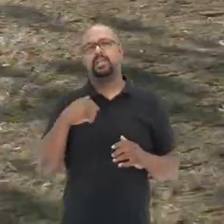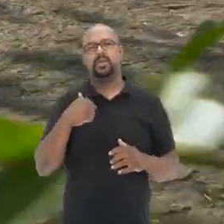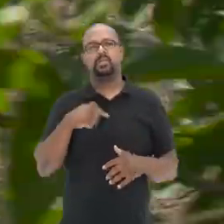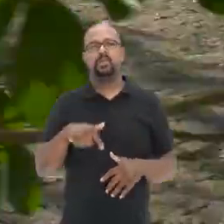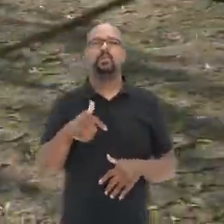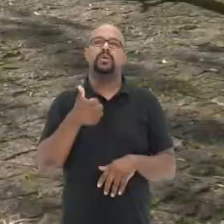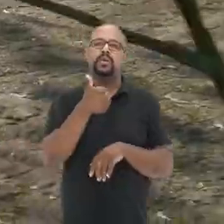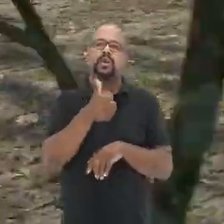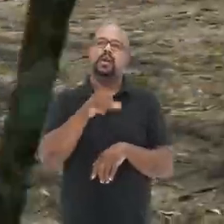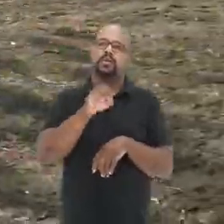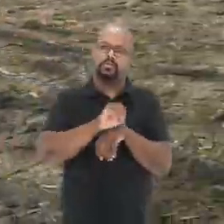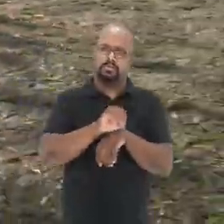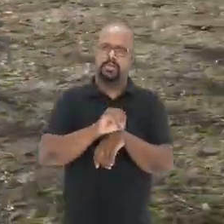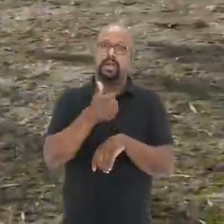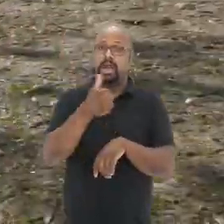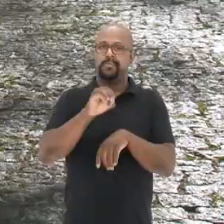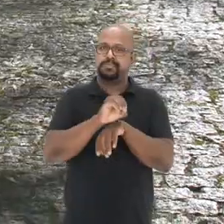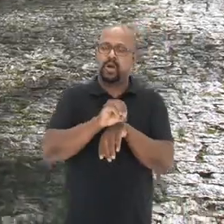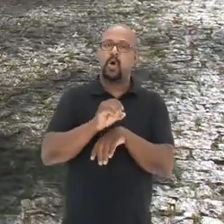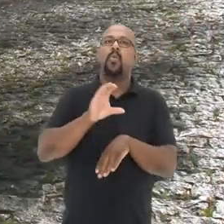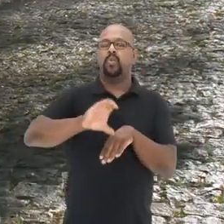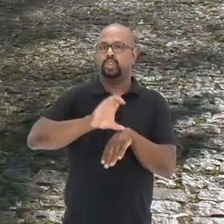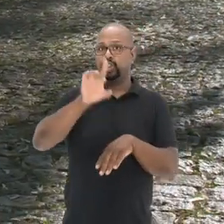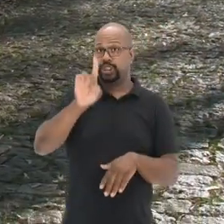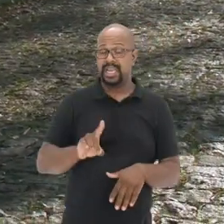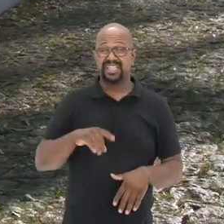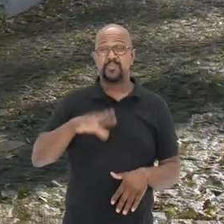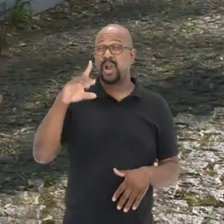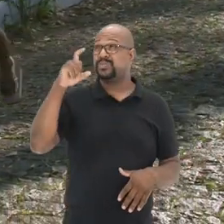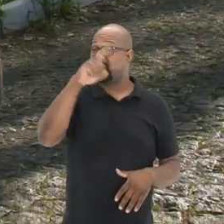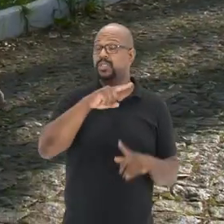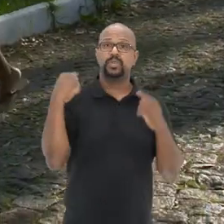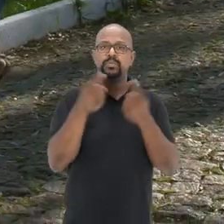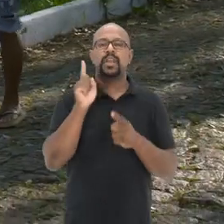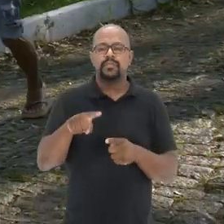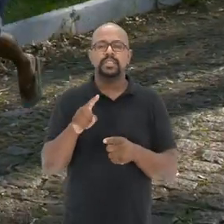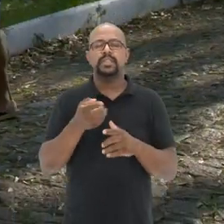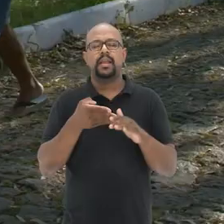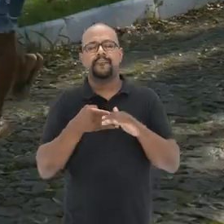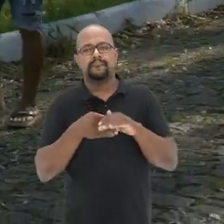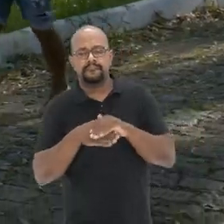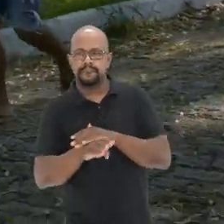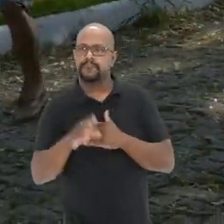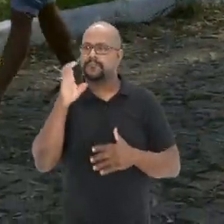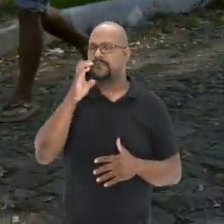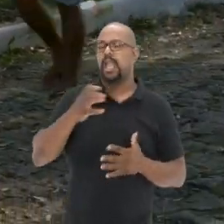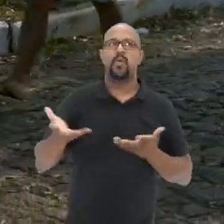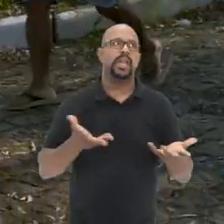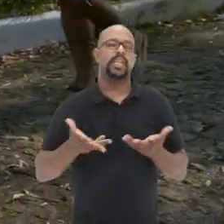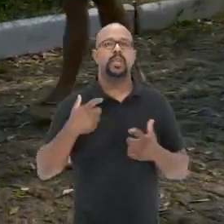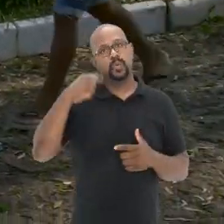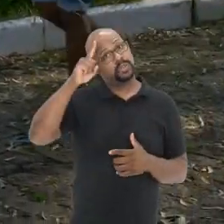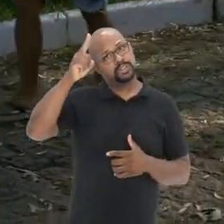Eu tô no décimo semestre do curso de Direito. Cara, a maior dificuldade, acho que de todo mundo, é tu se adaptar na